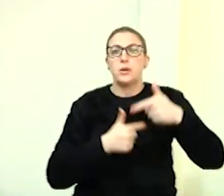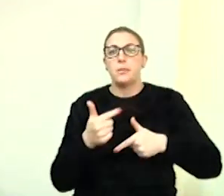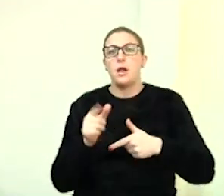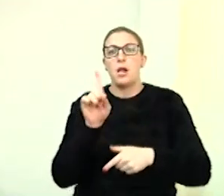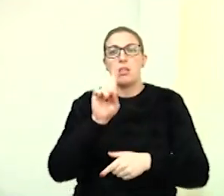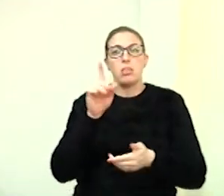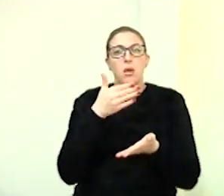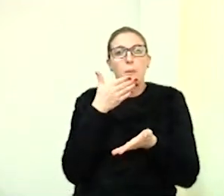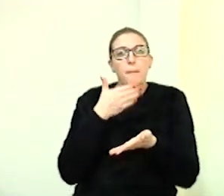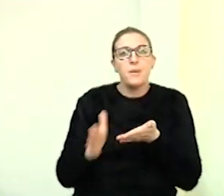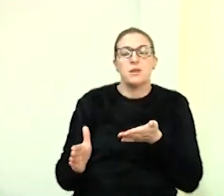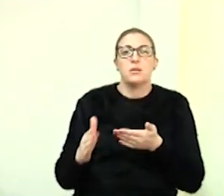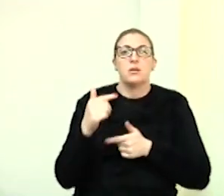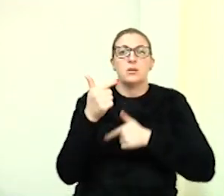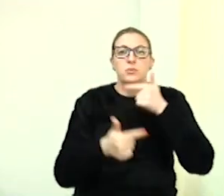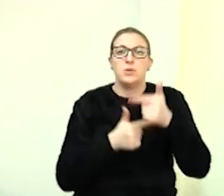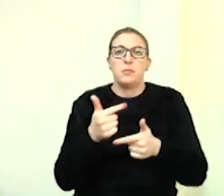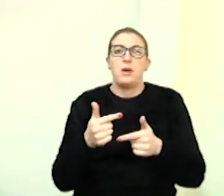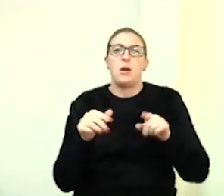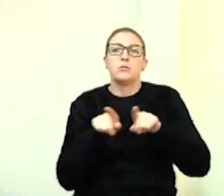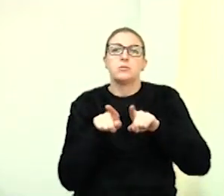empresas não fechem as portas.